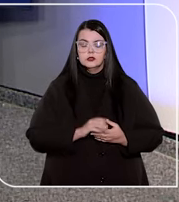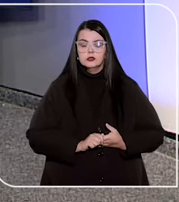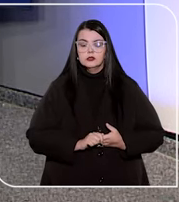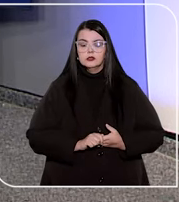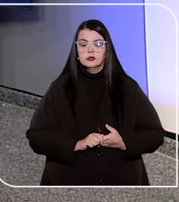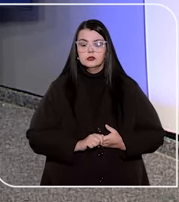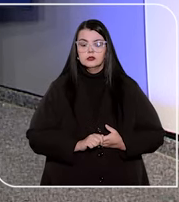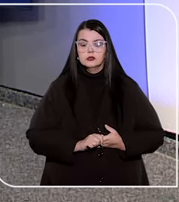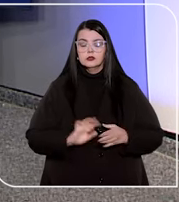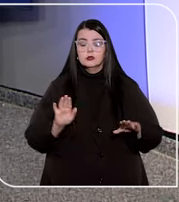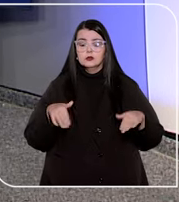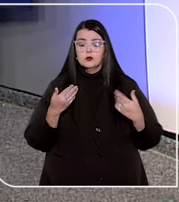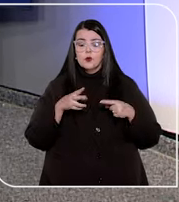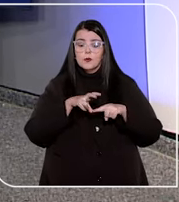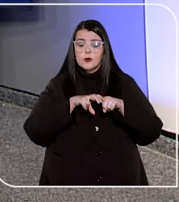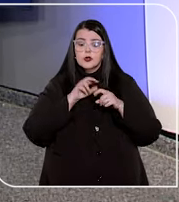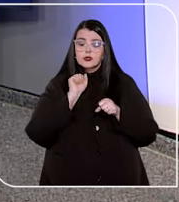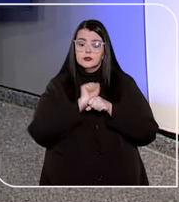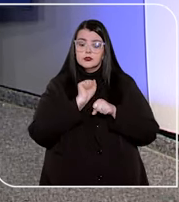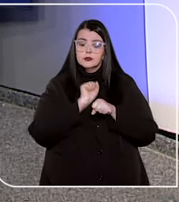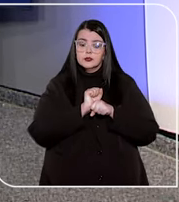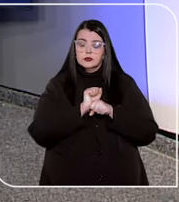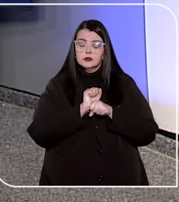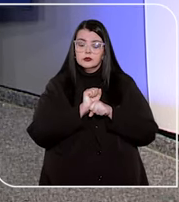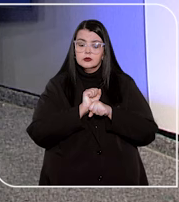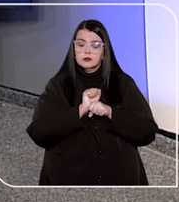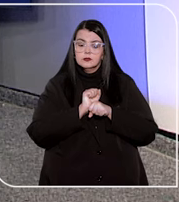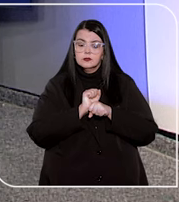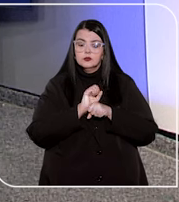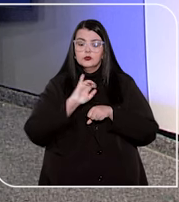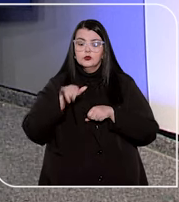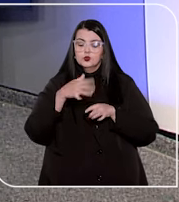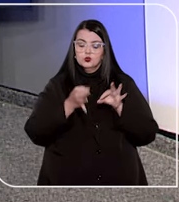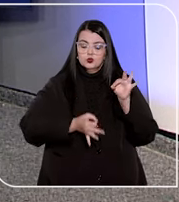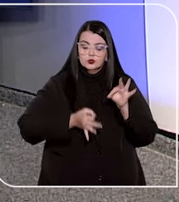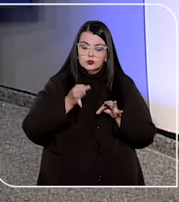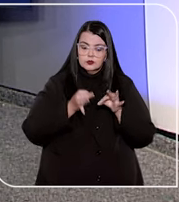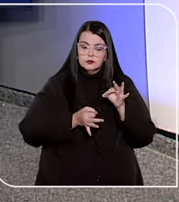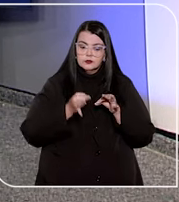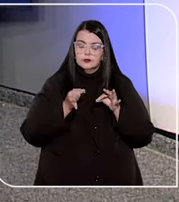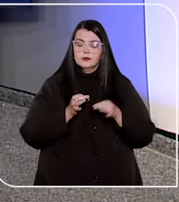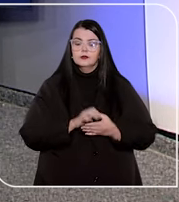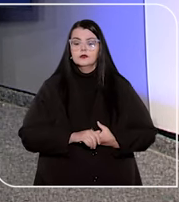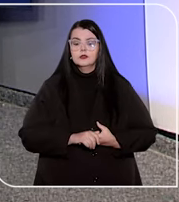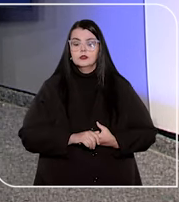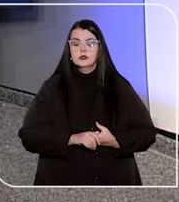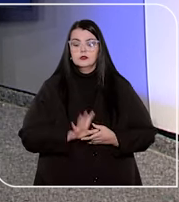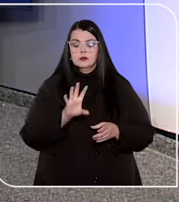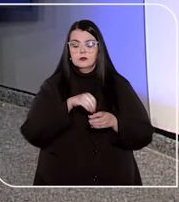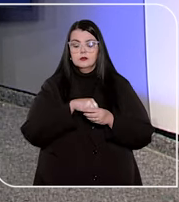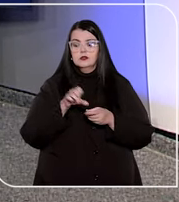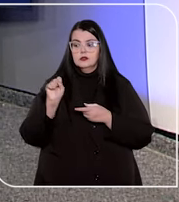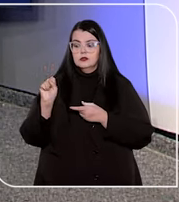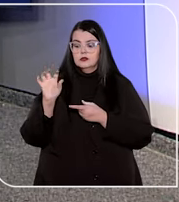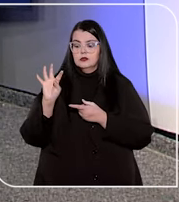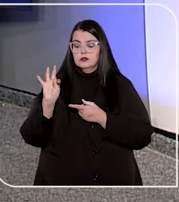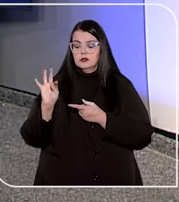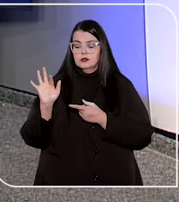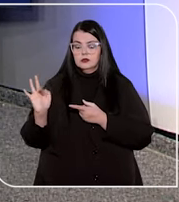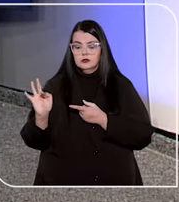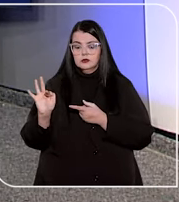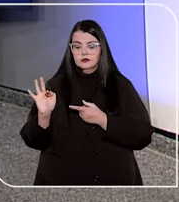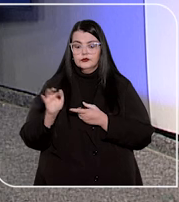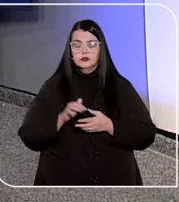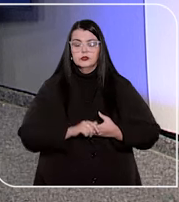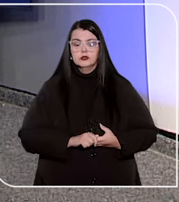Justiça, em razão dessa espera aí do julgamento de repercussão geral lá no Supremo Tribunal Federal, mas